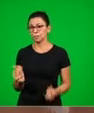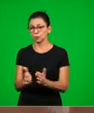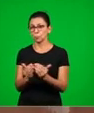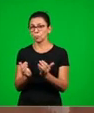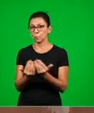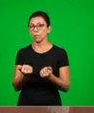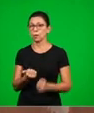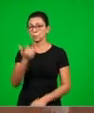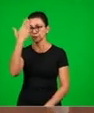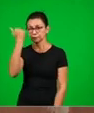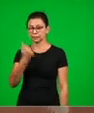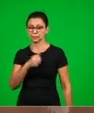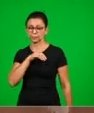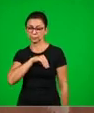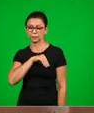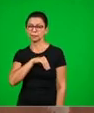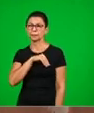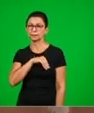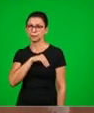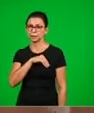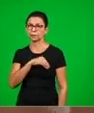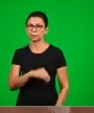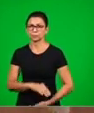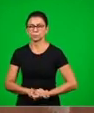depois valorizamos os nossos